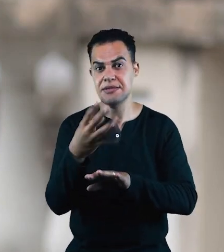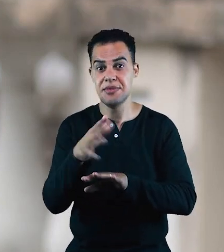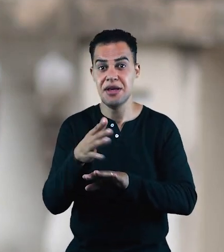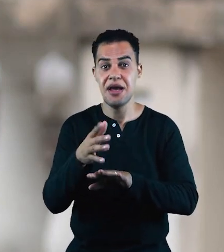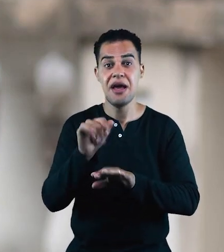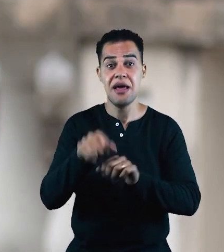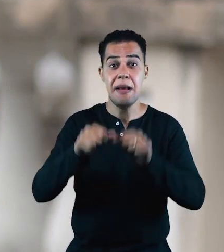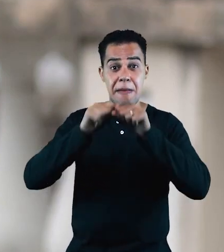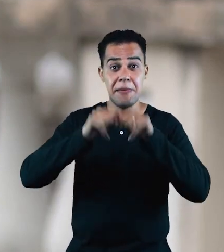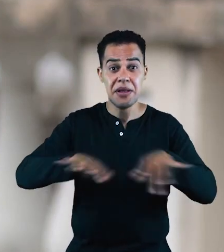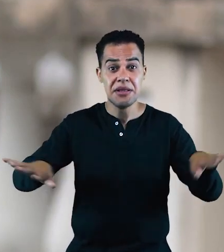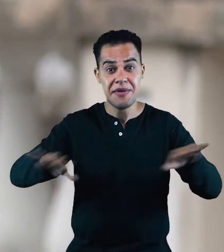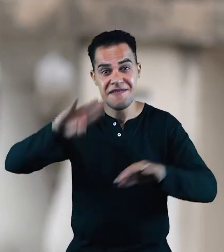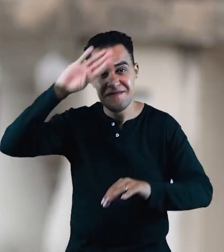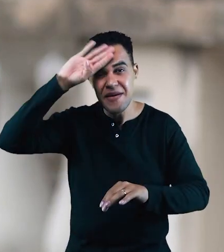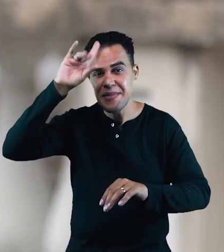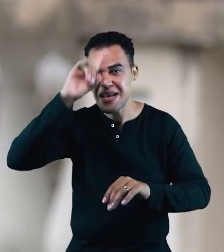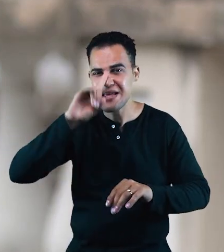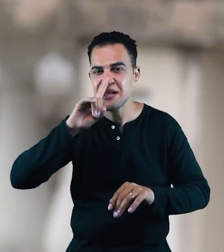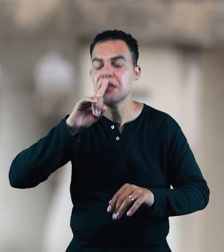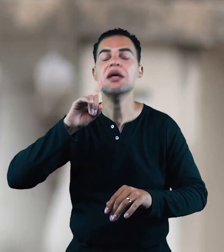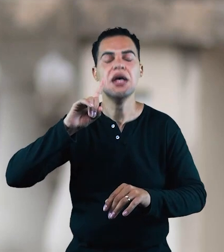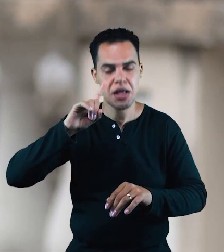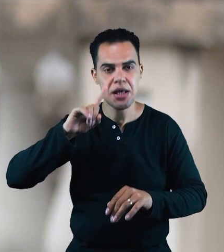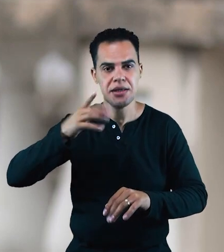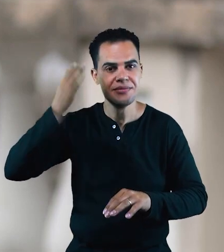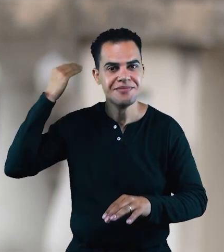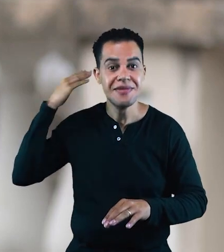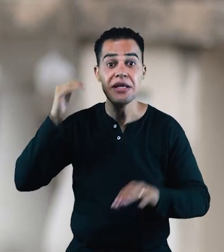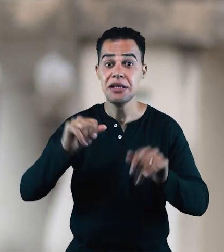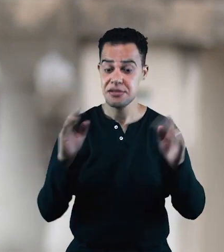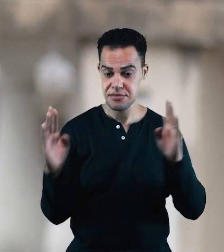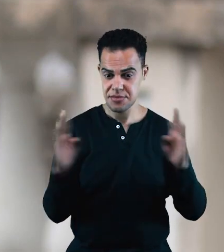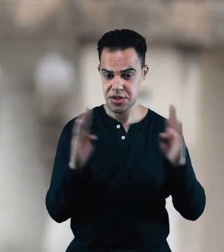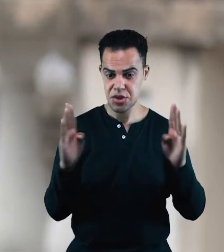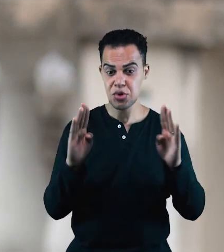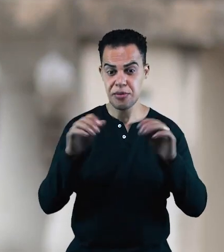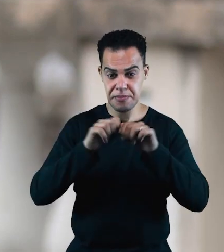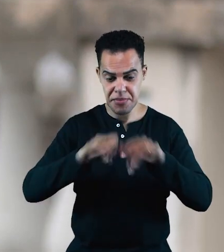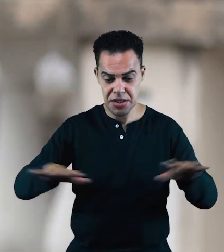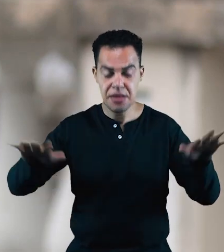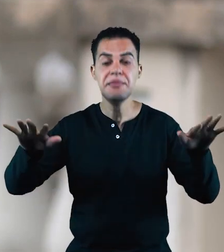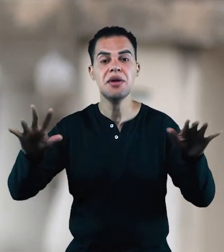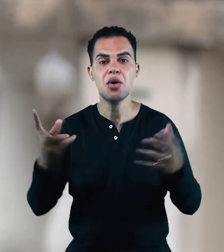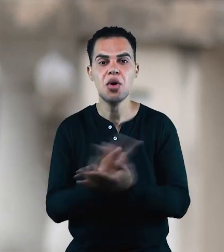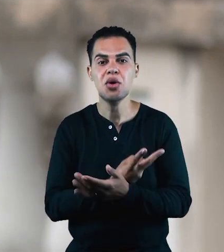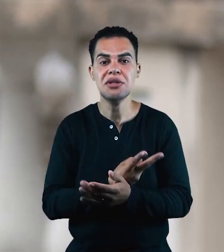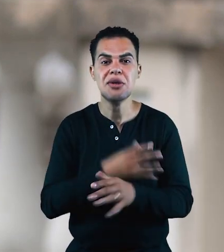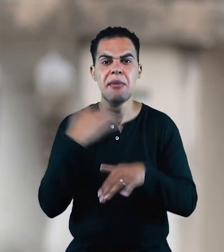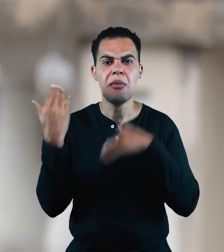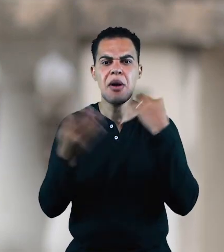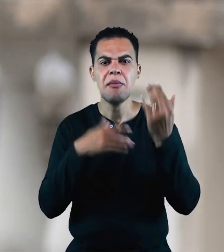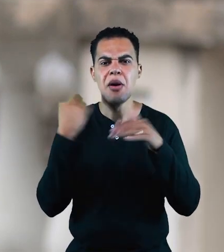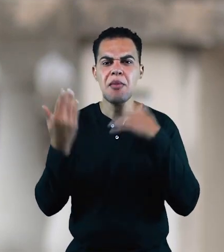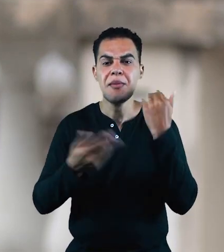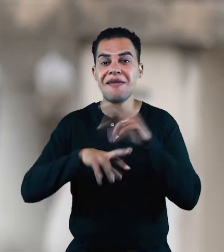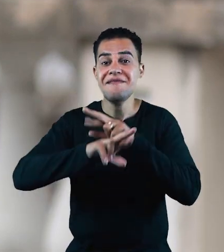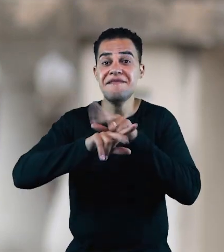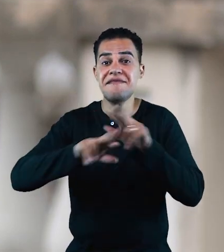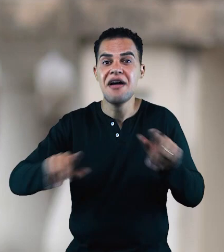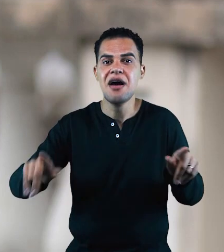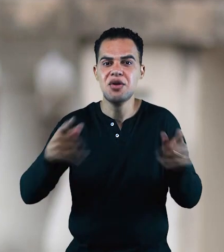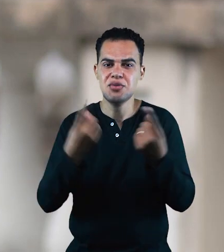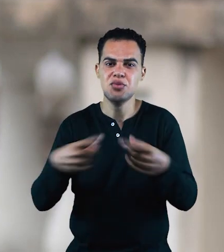uma pandemia de febre amarela. E no decorrer da pandemia, morreram vários músicos das